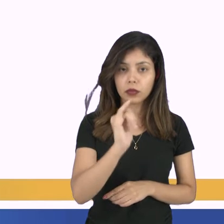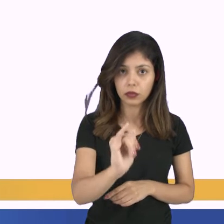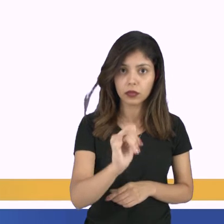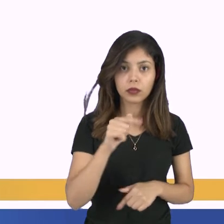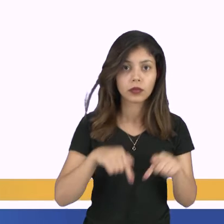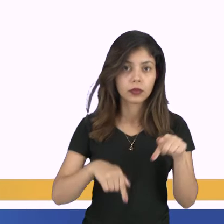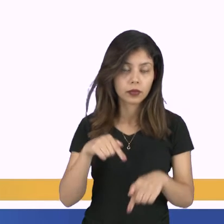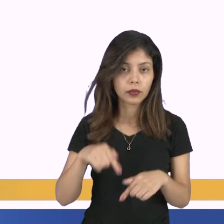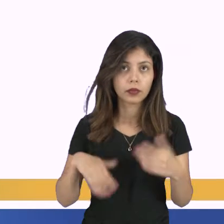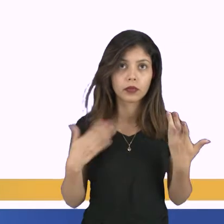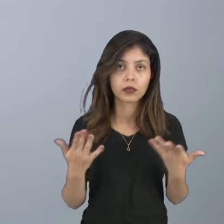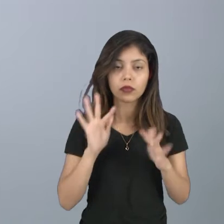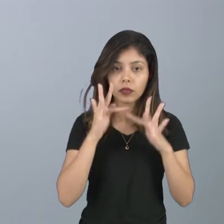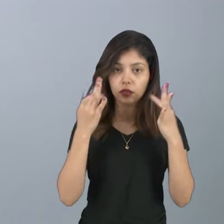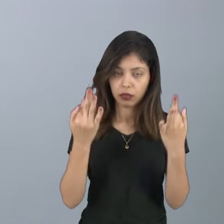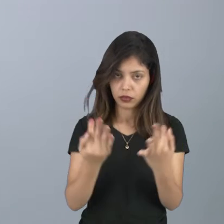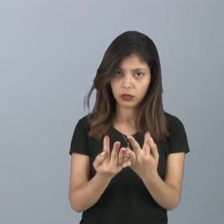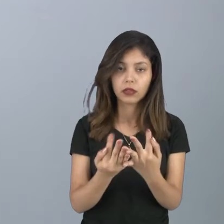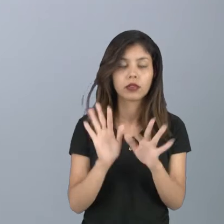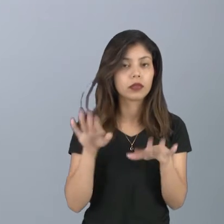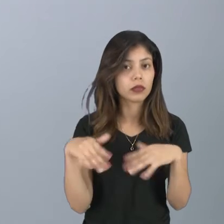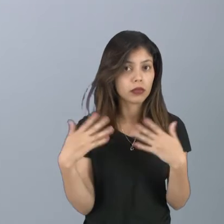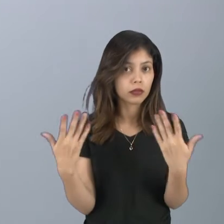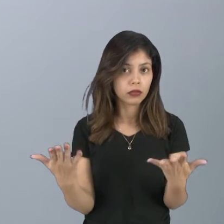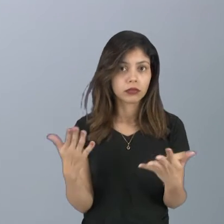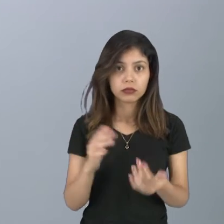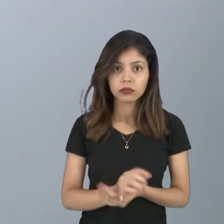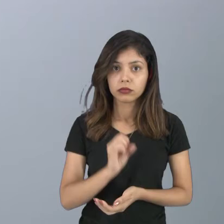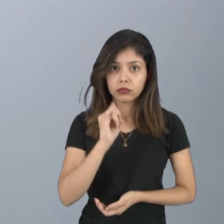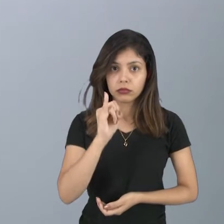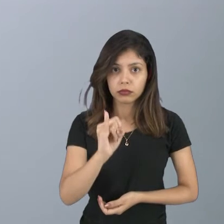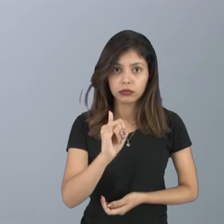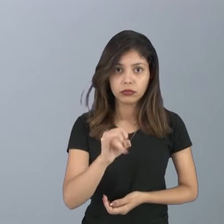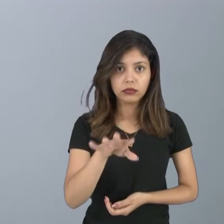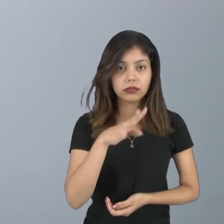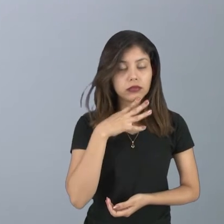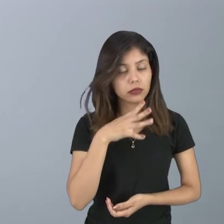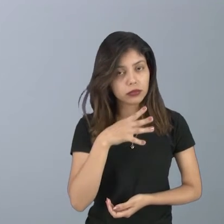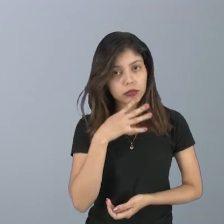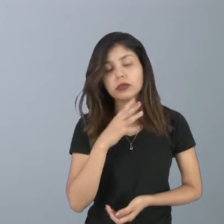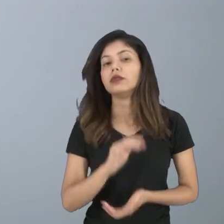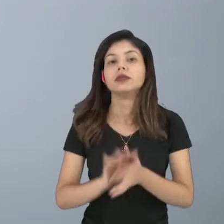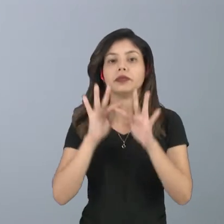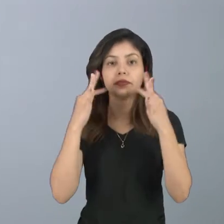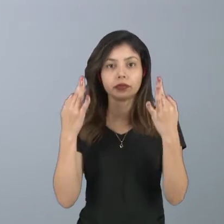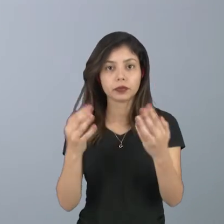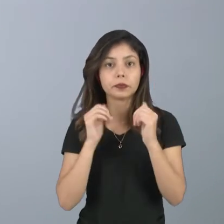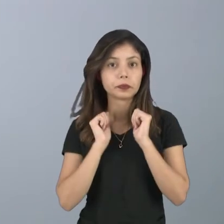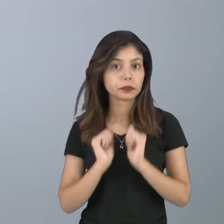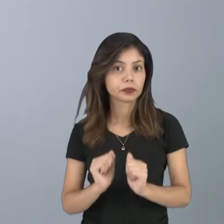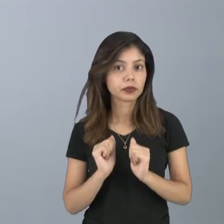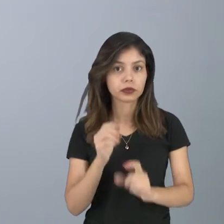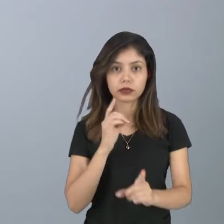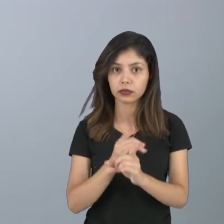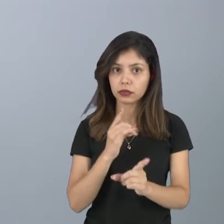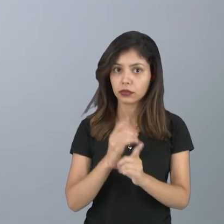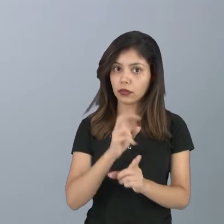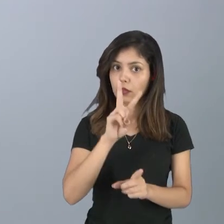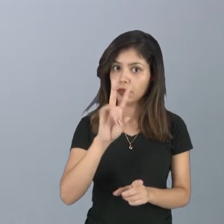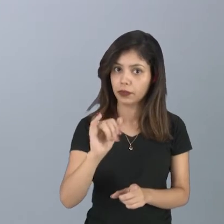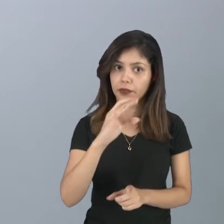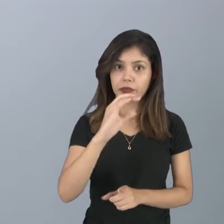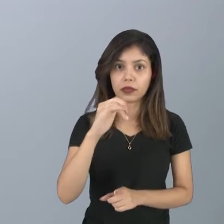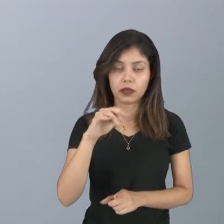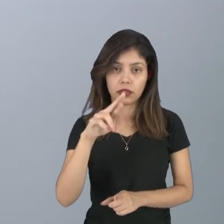pode conhecer qual a família desse elemento químico, e se a gente conhece a família, a gente pode identificar se ele vai formar